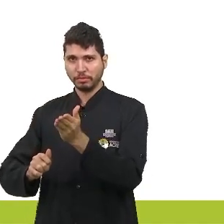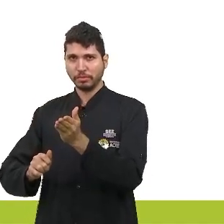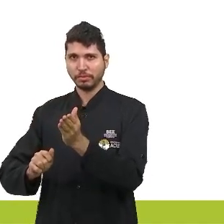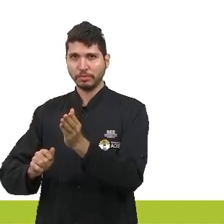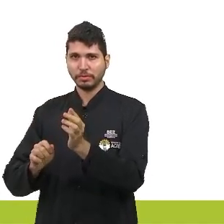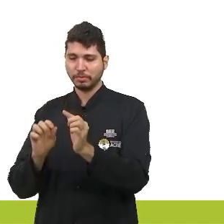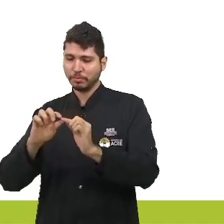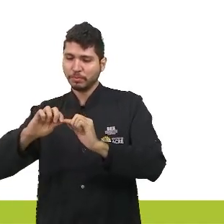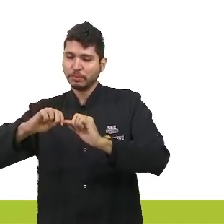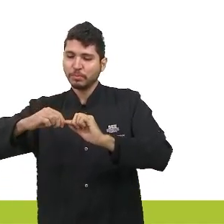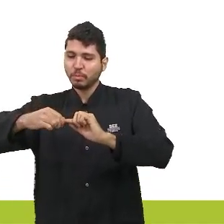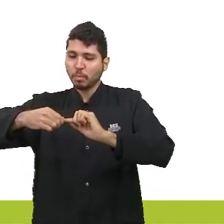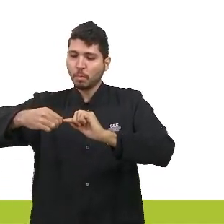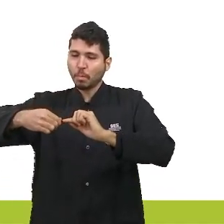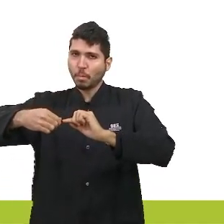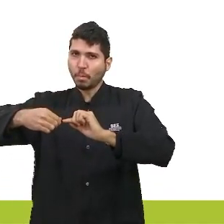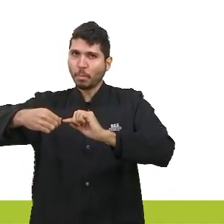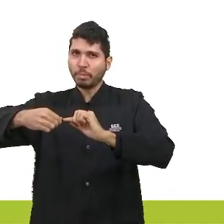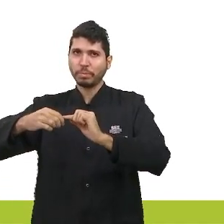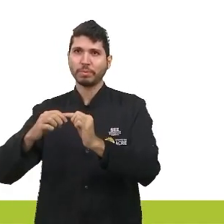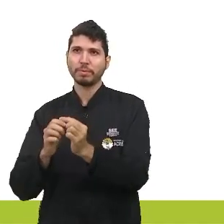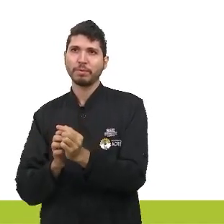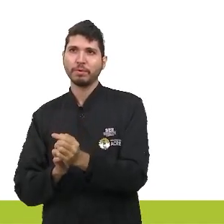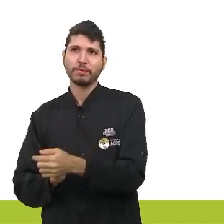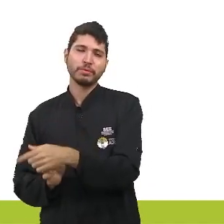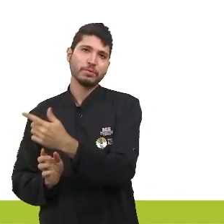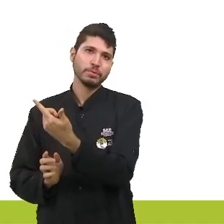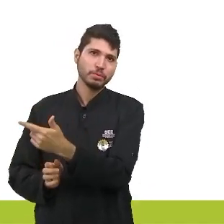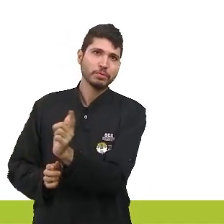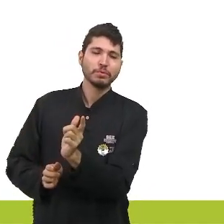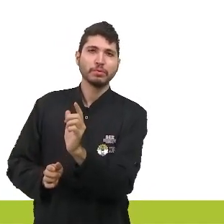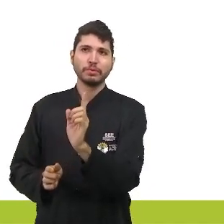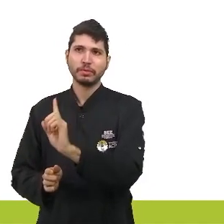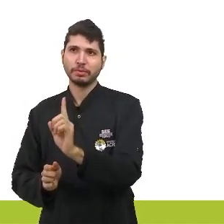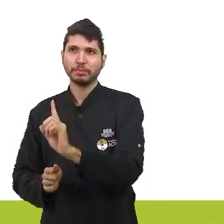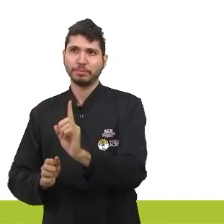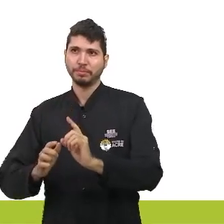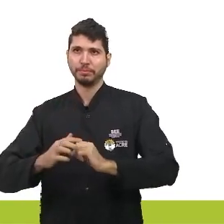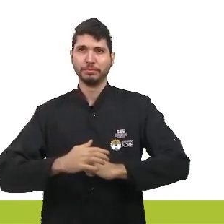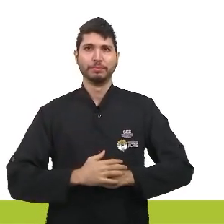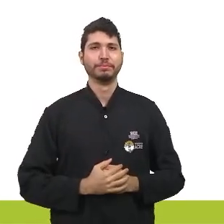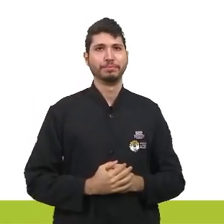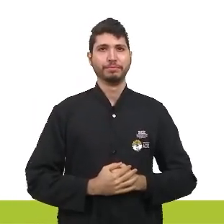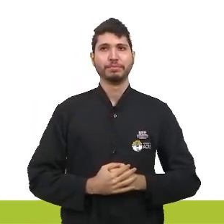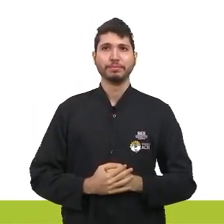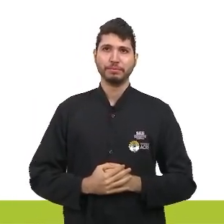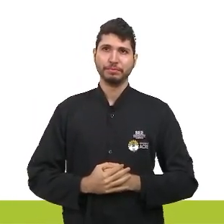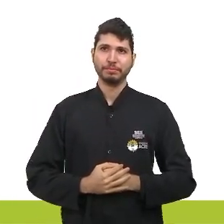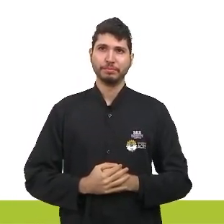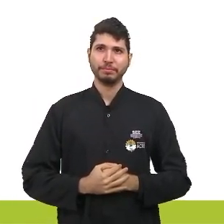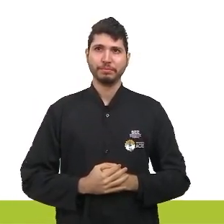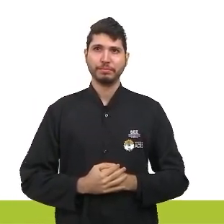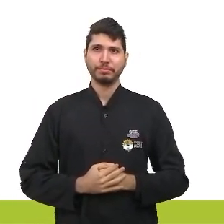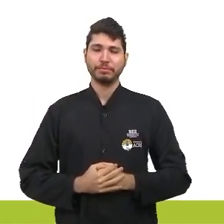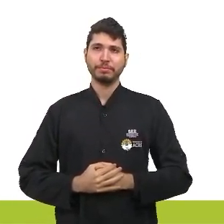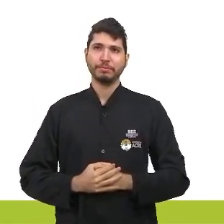Retira-se ao acaso um lápis de A e põe-se em B. Retira-se novamente